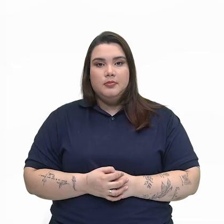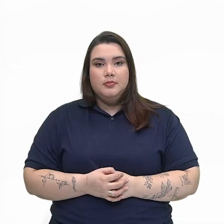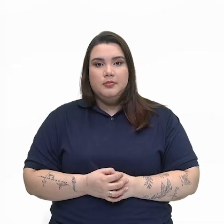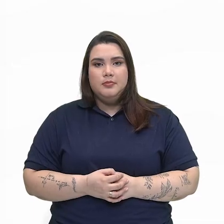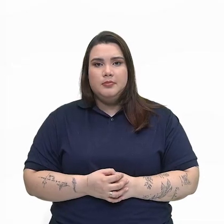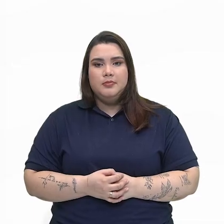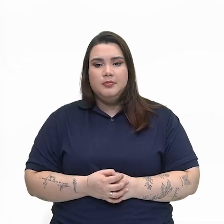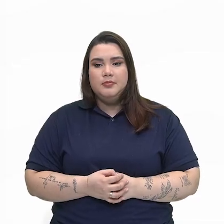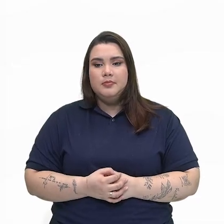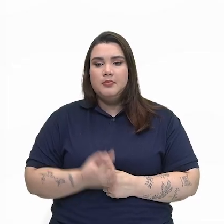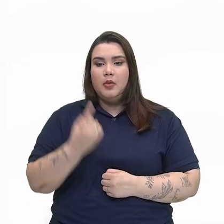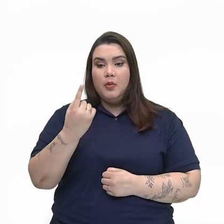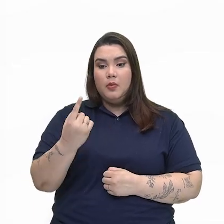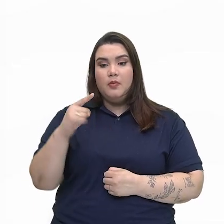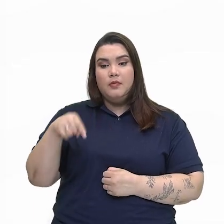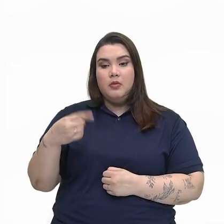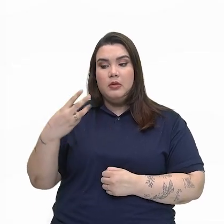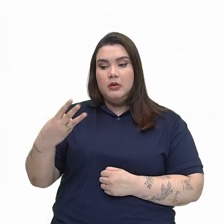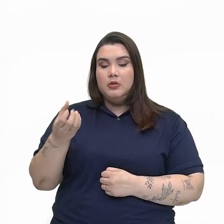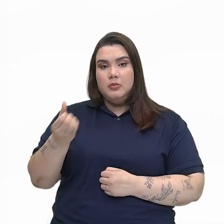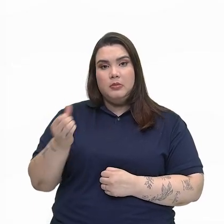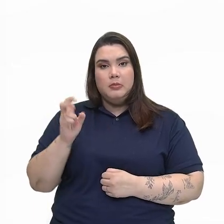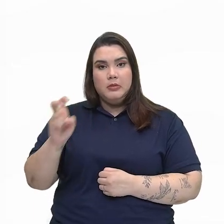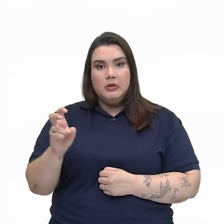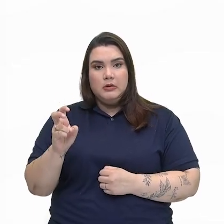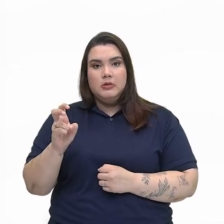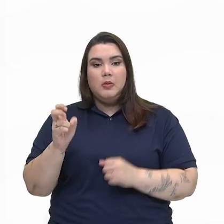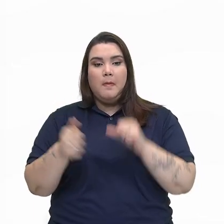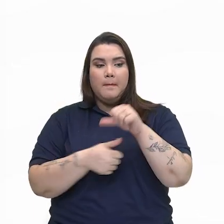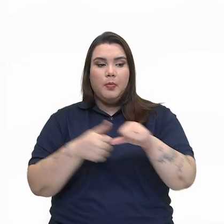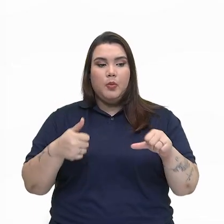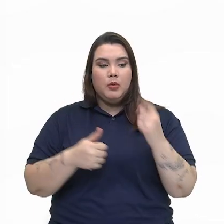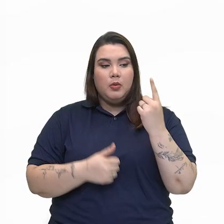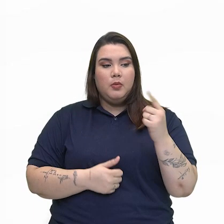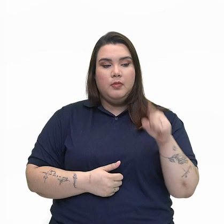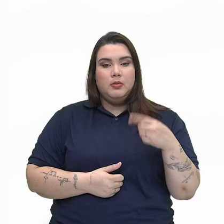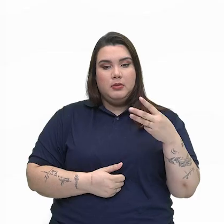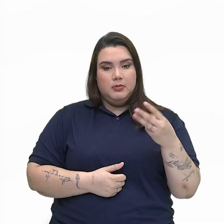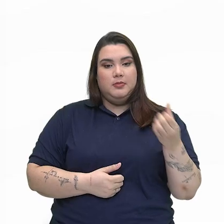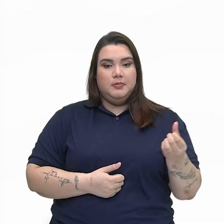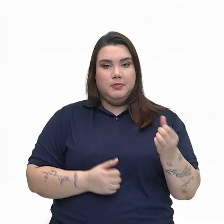1,365. Então, eu vou analisar aí duas casas decimais.